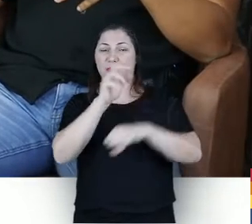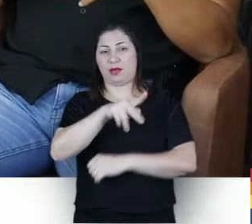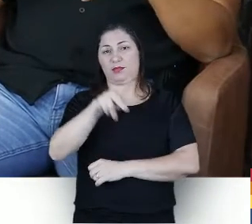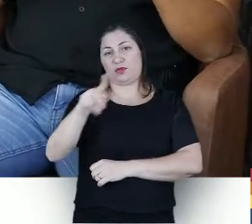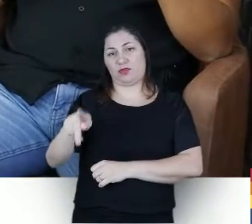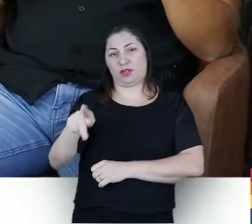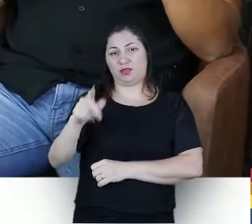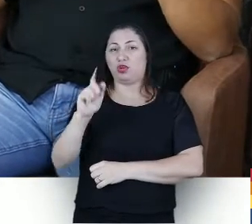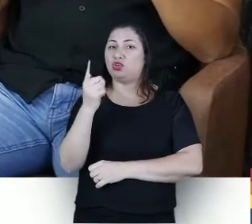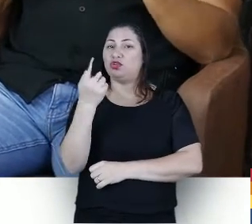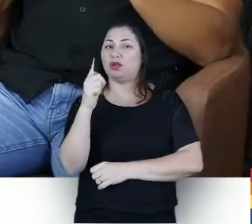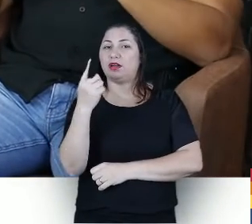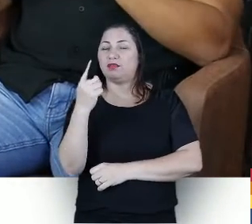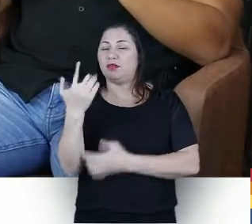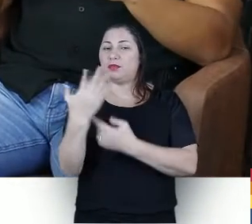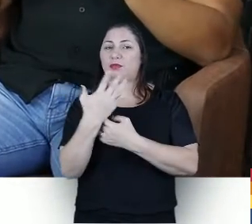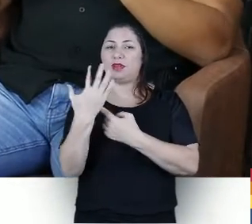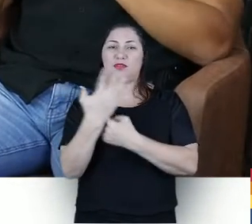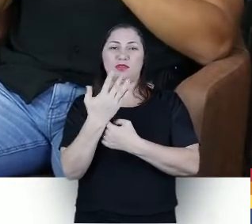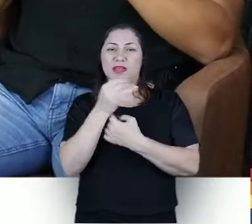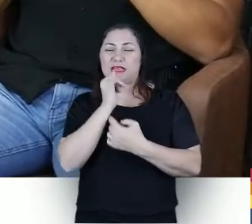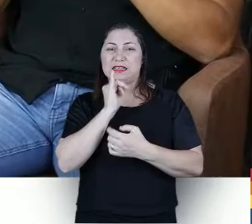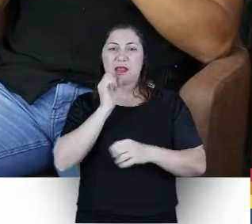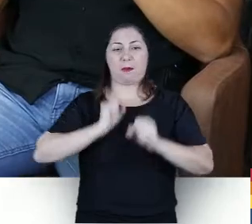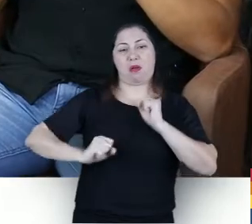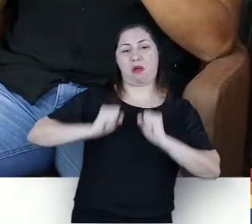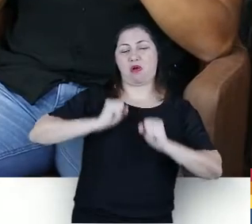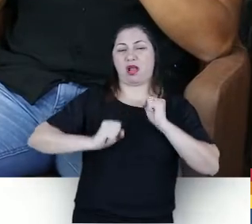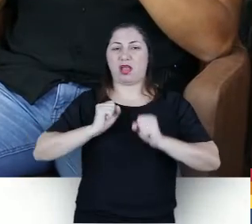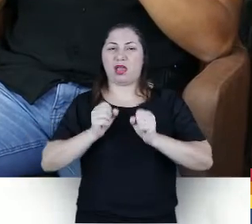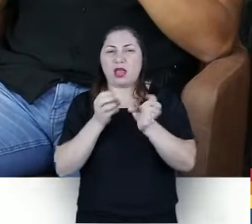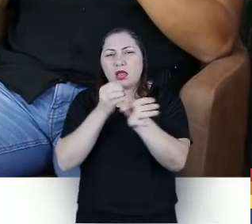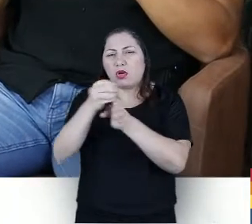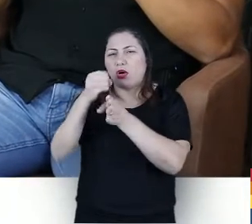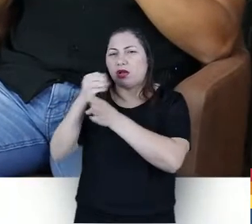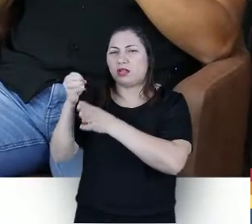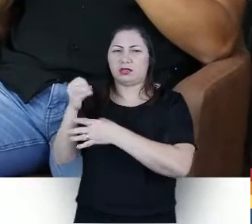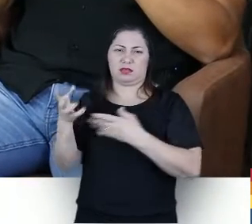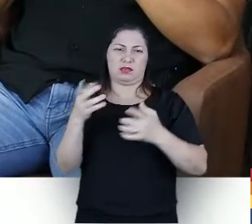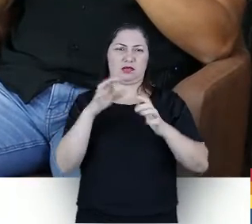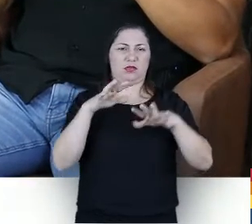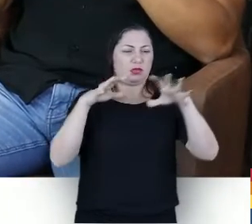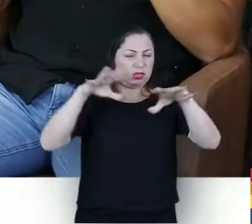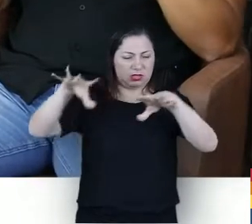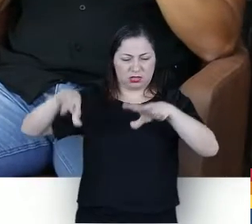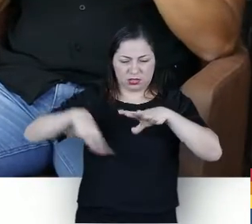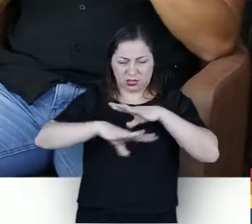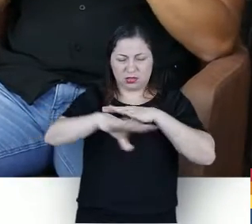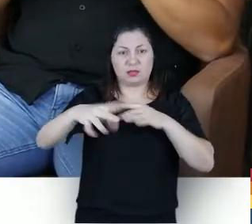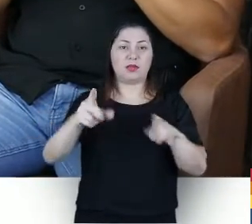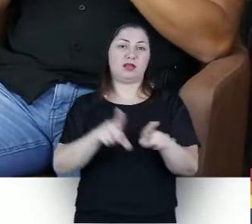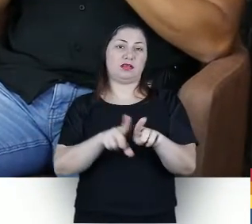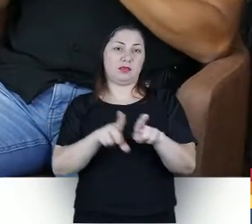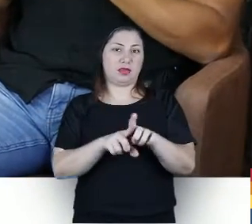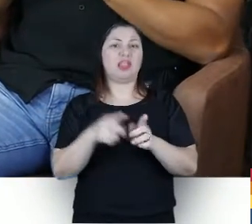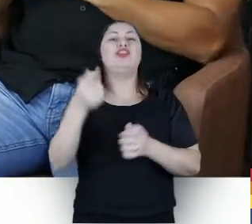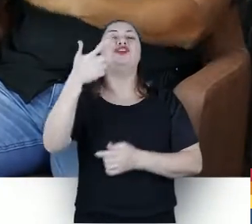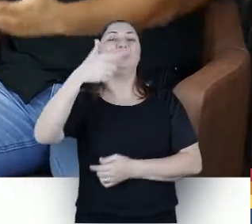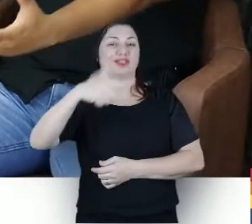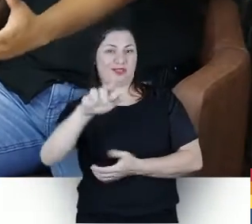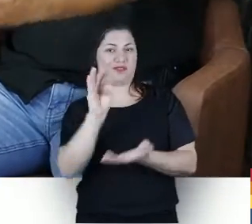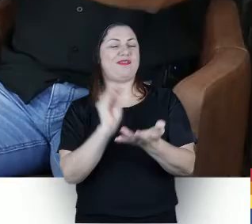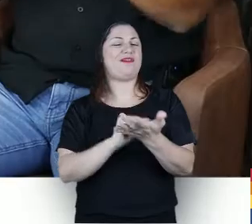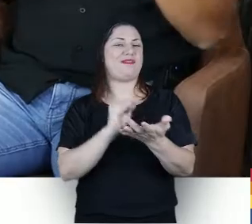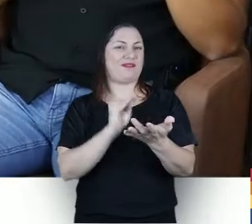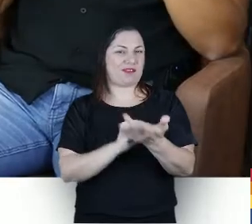à dança, né? Então, a gente pode fazer um trabalho em conjunto nesse sentido, né? Enfim, eu posso